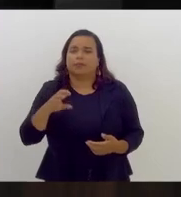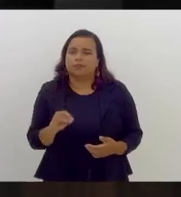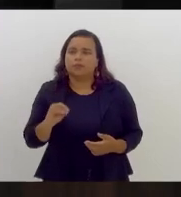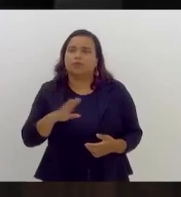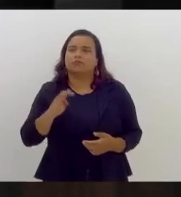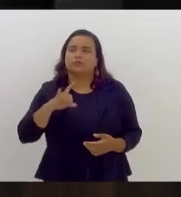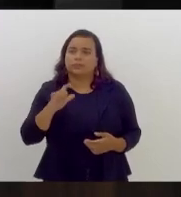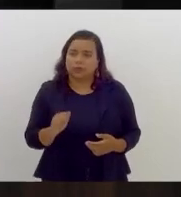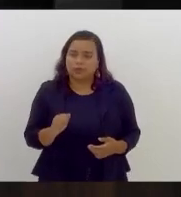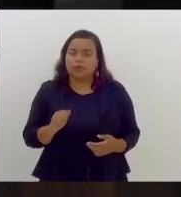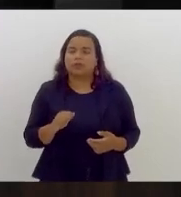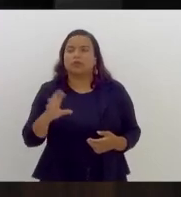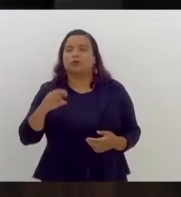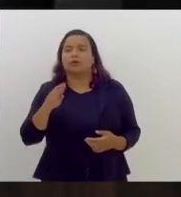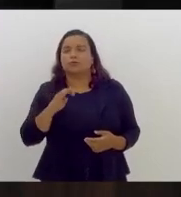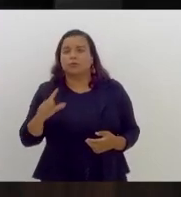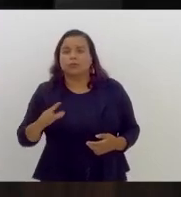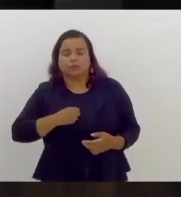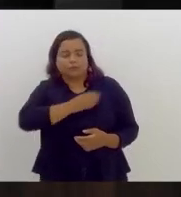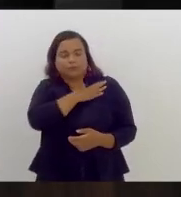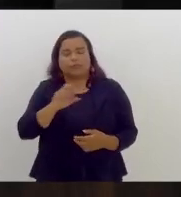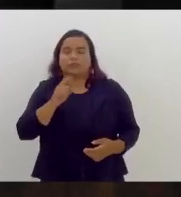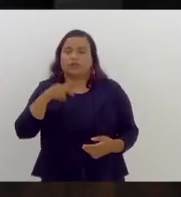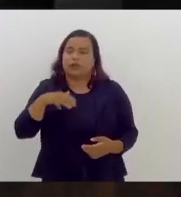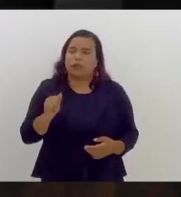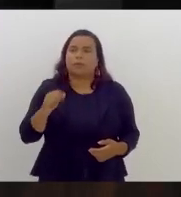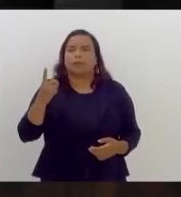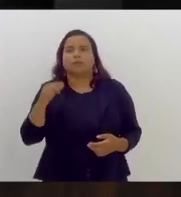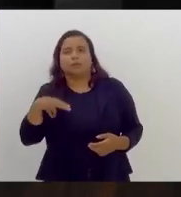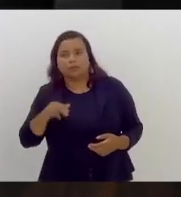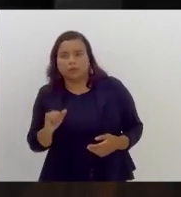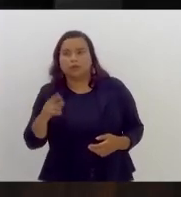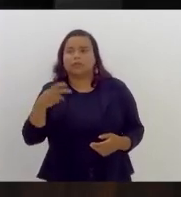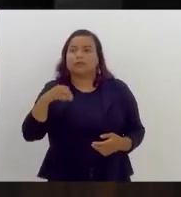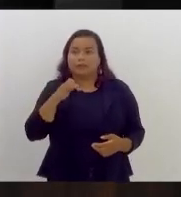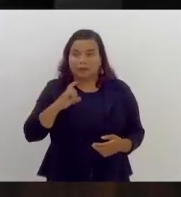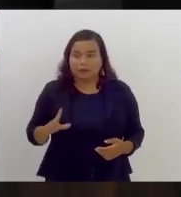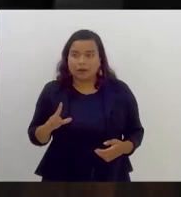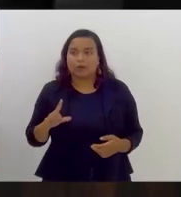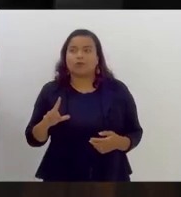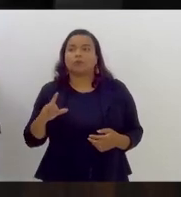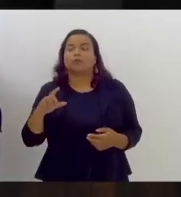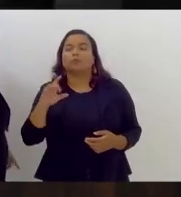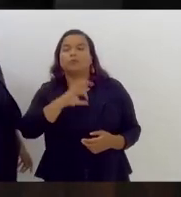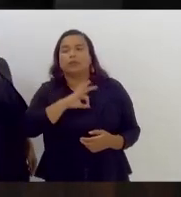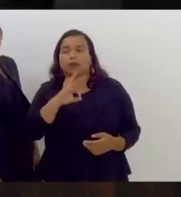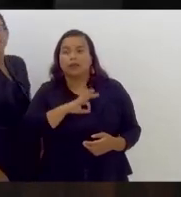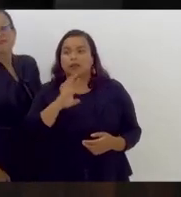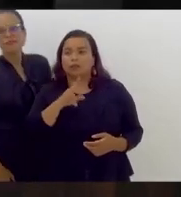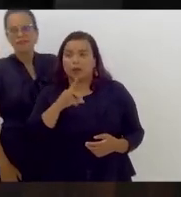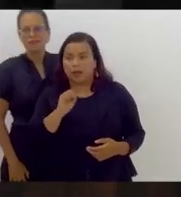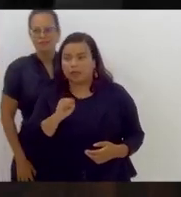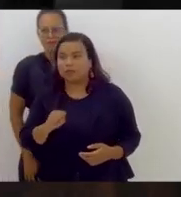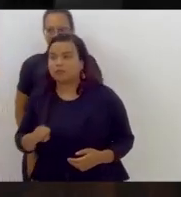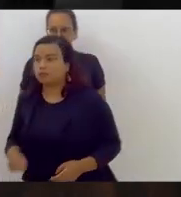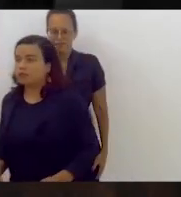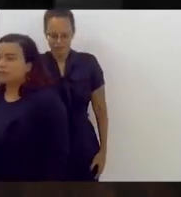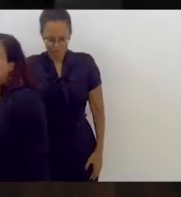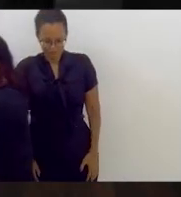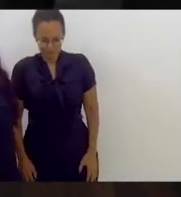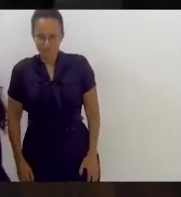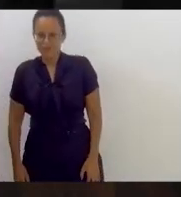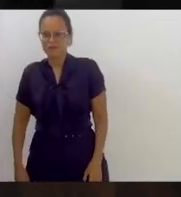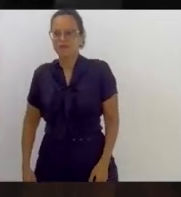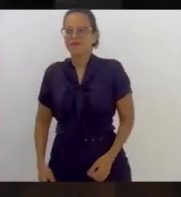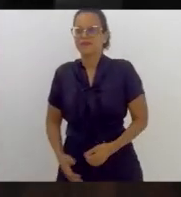Célia Jordão, Coronel Salema, Dani Monteiro, Daniel Librelon, Delegado Carlos Augusto, Eliomar